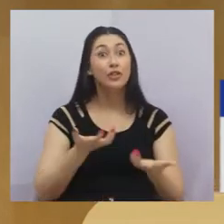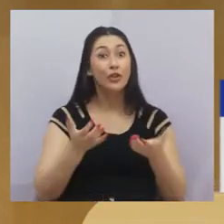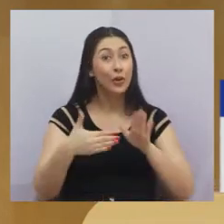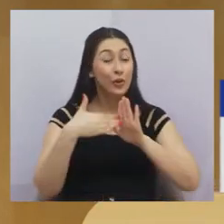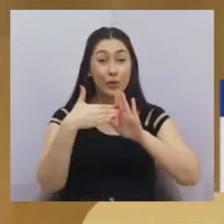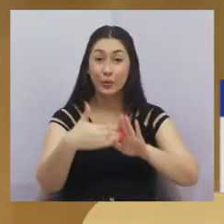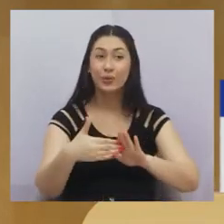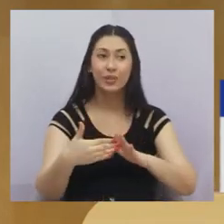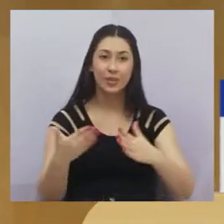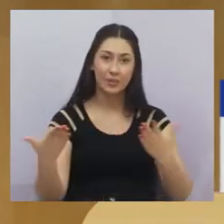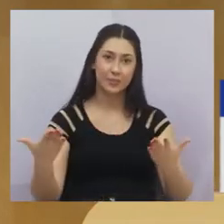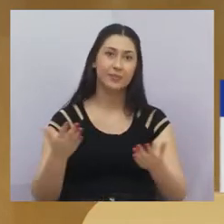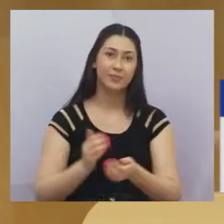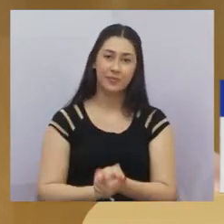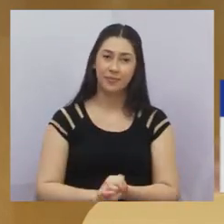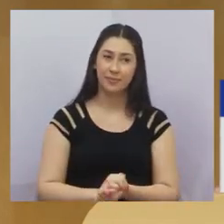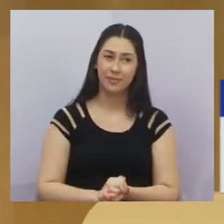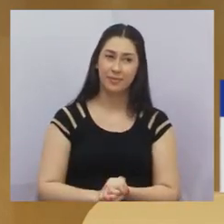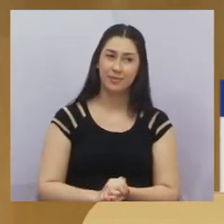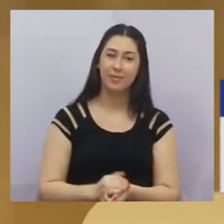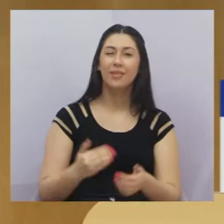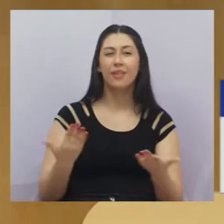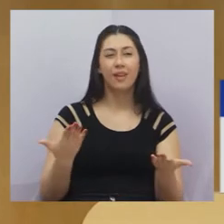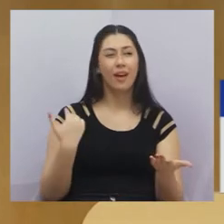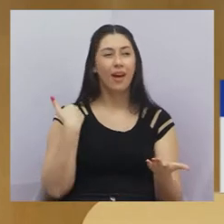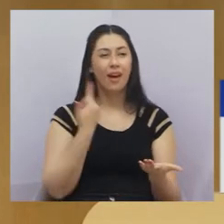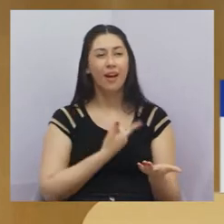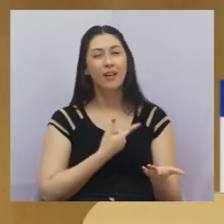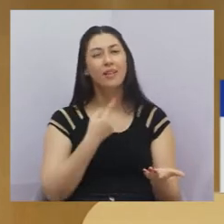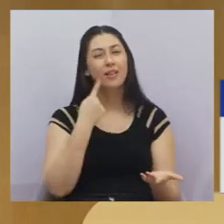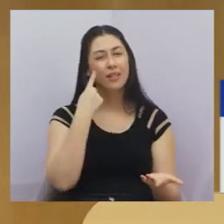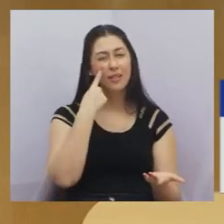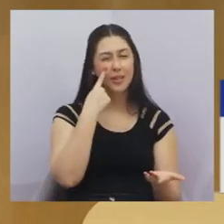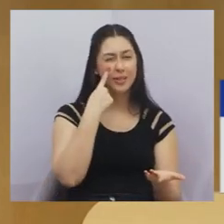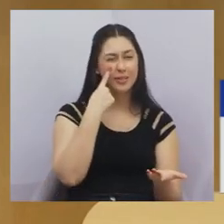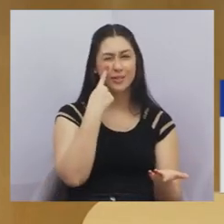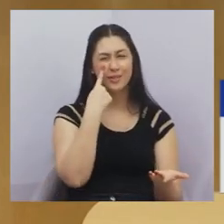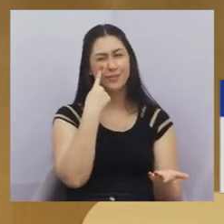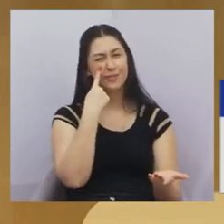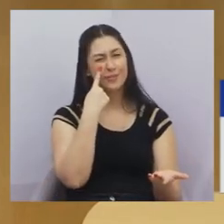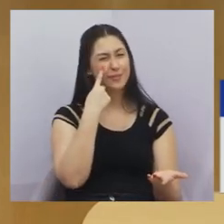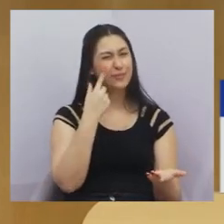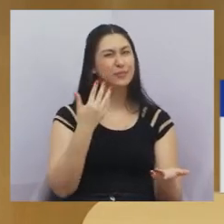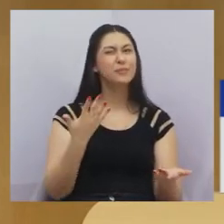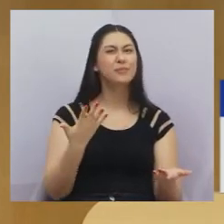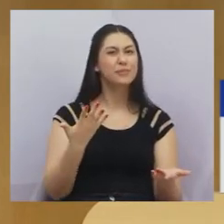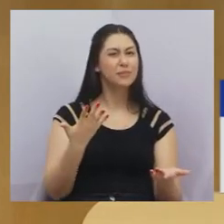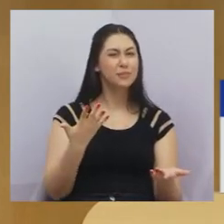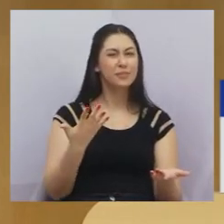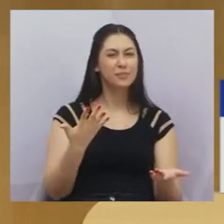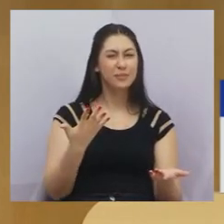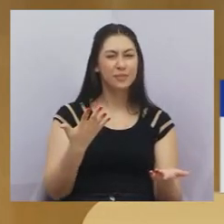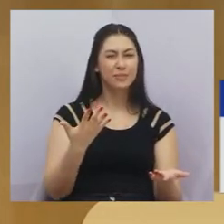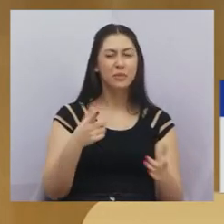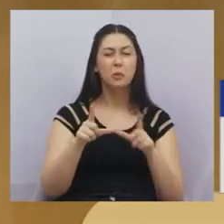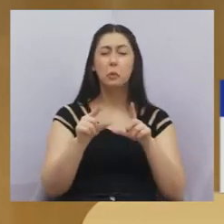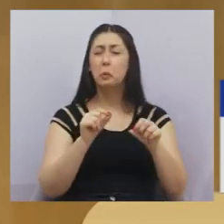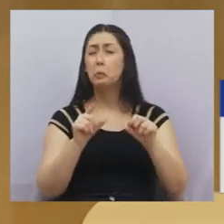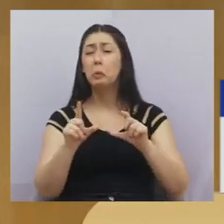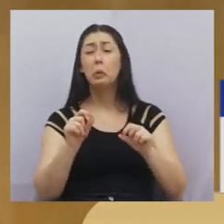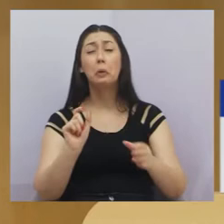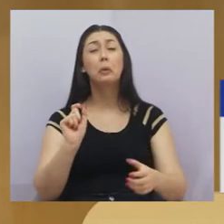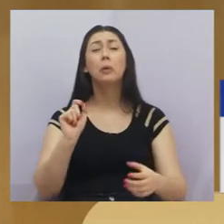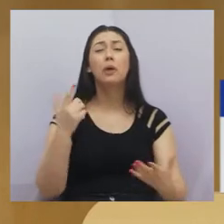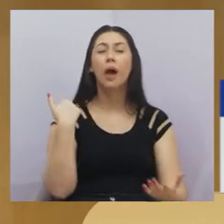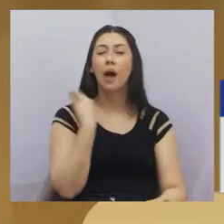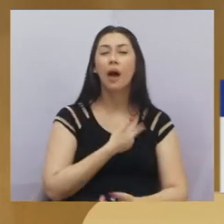na formação dessa secretaria. E daí a gente já fica desconfiado para que vai ser formado. E nós vamos ficar de